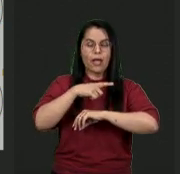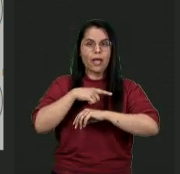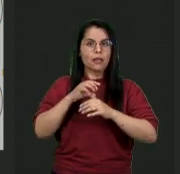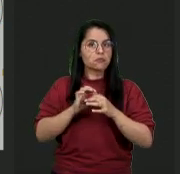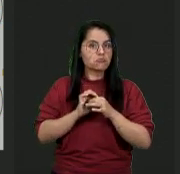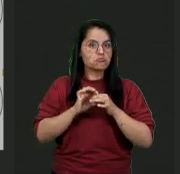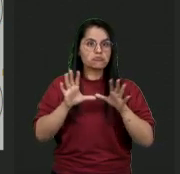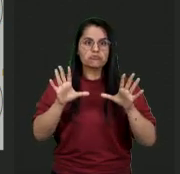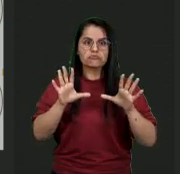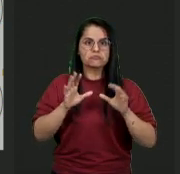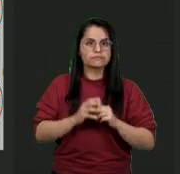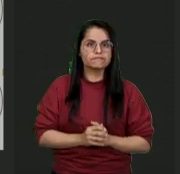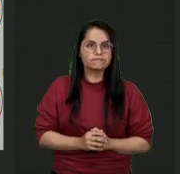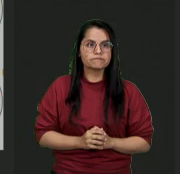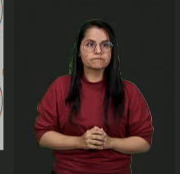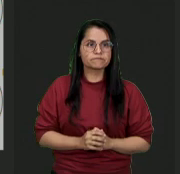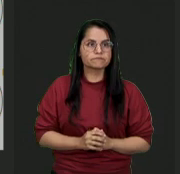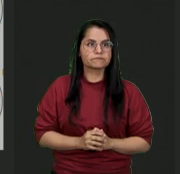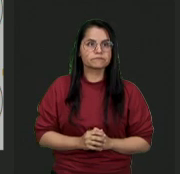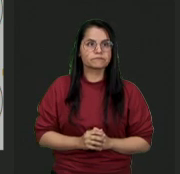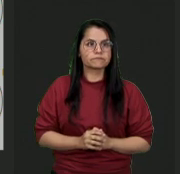voluntário. Então,